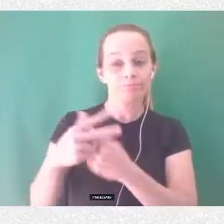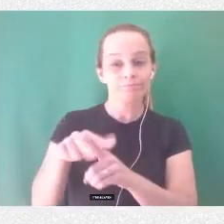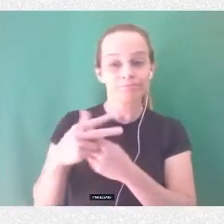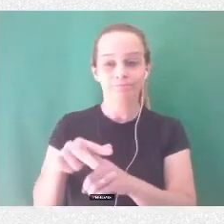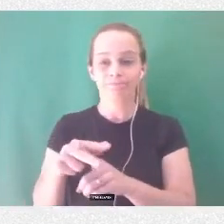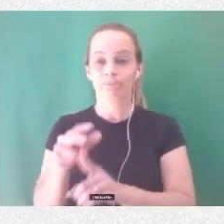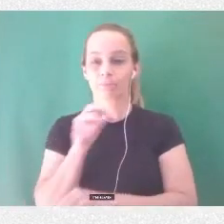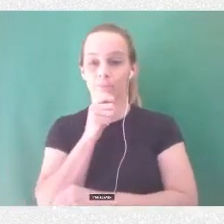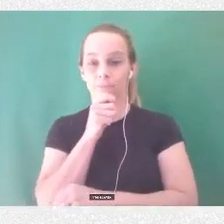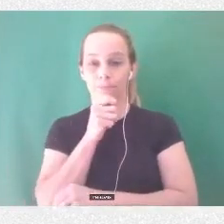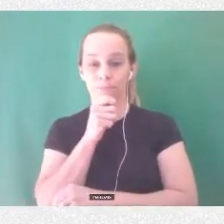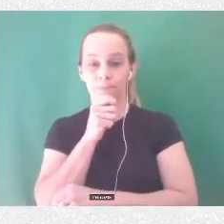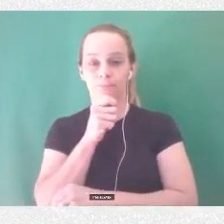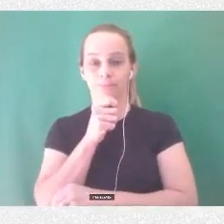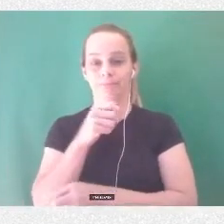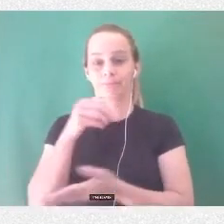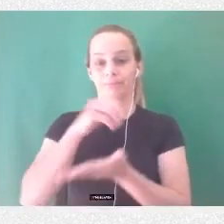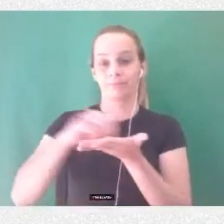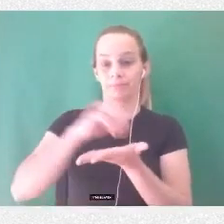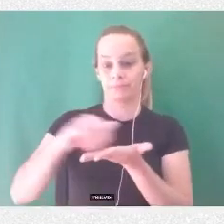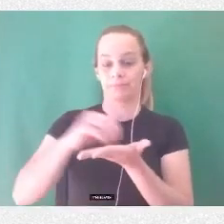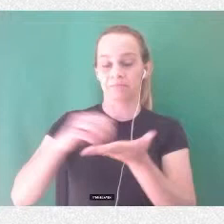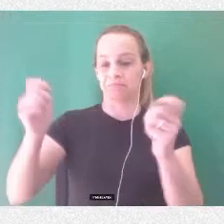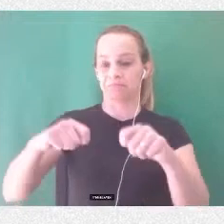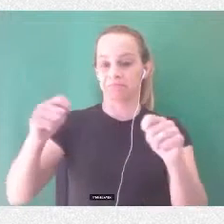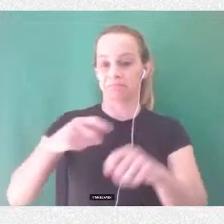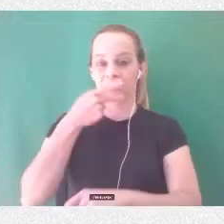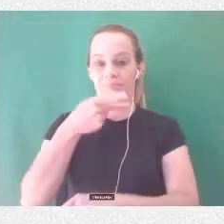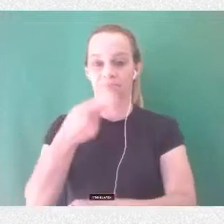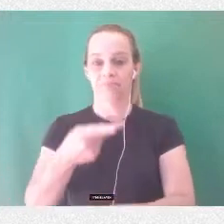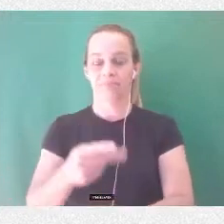para que a secretária possa fazer uso da palavra.